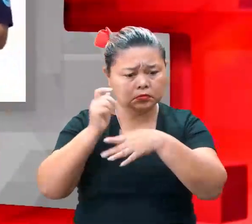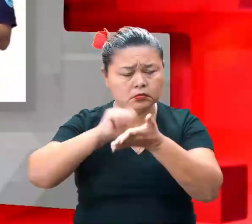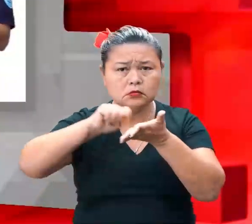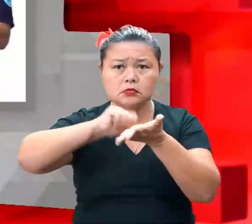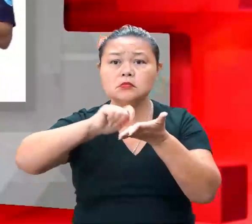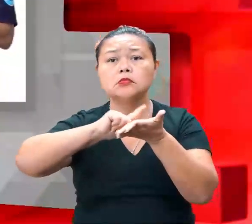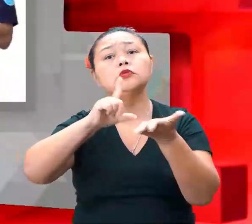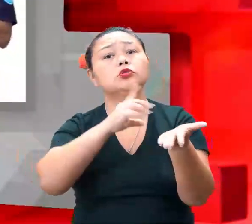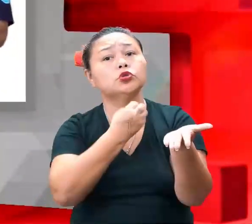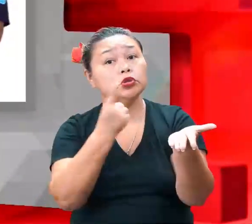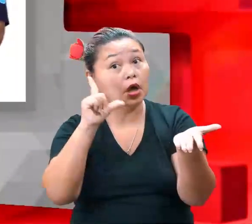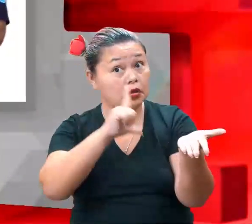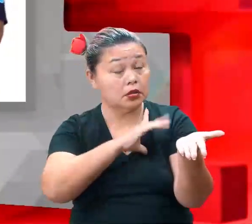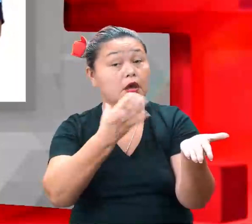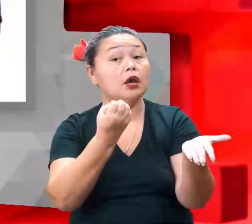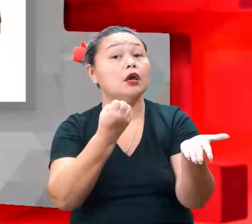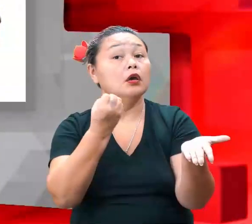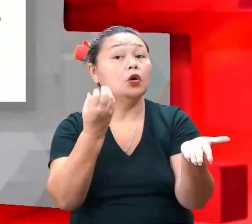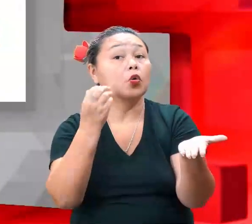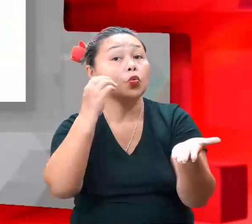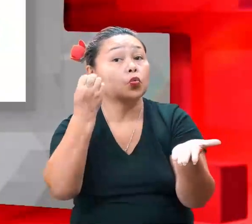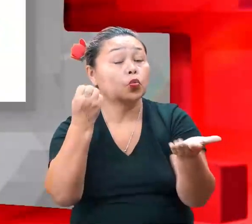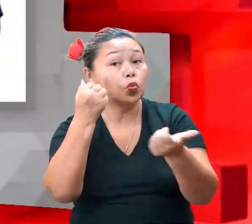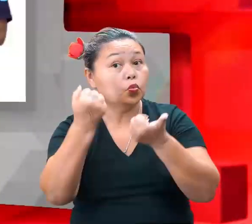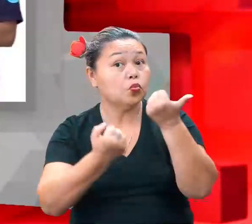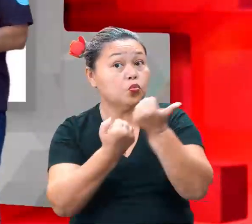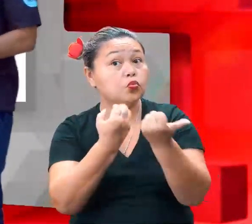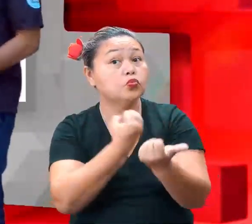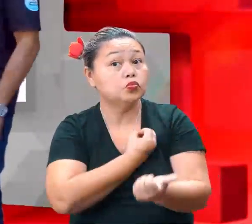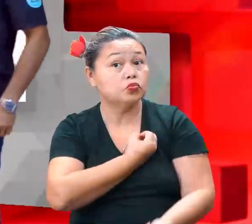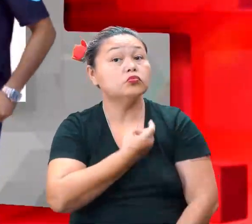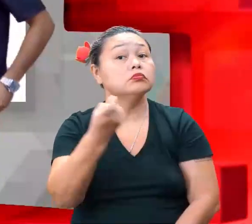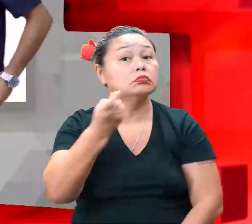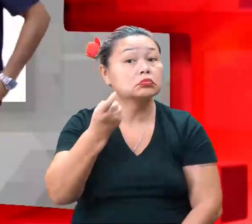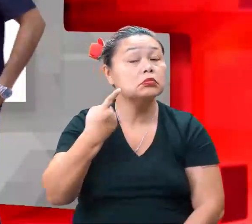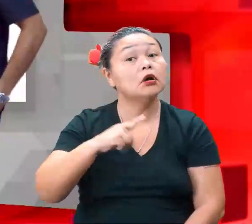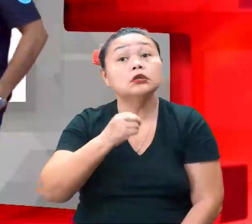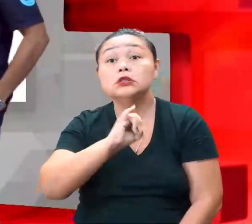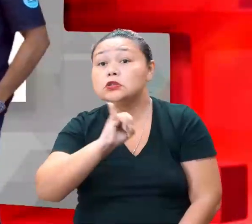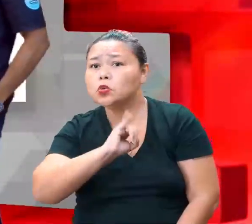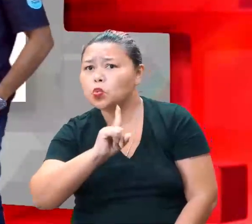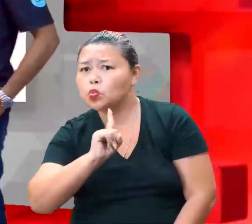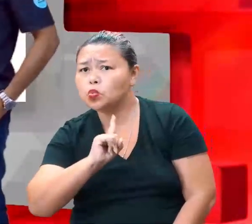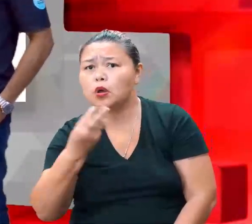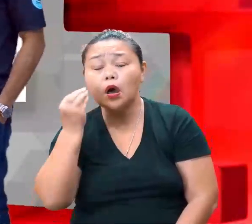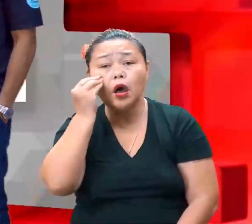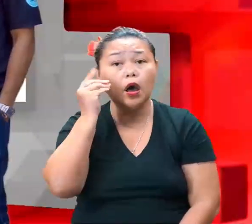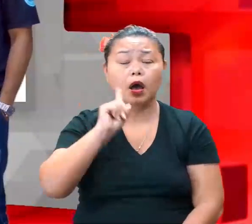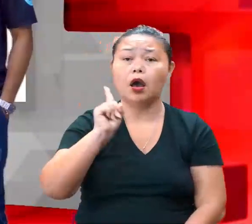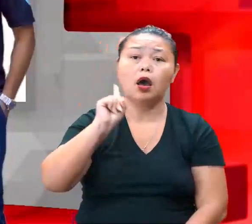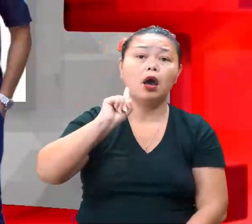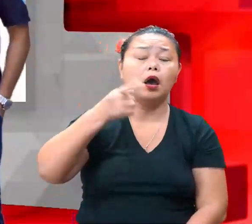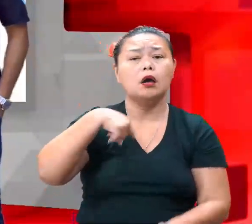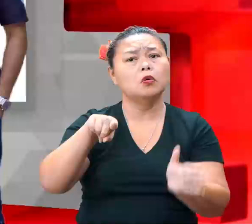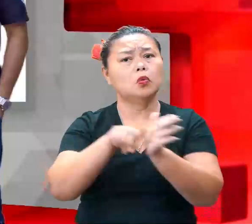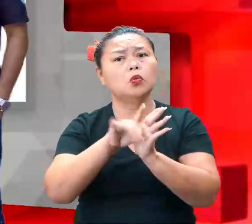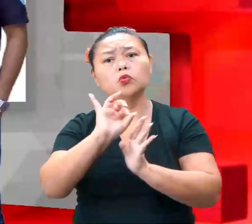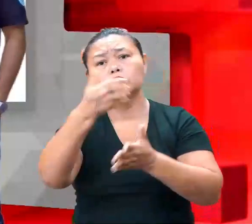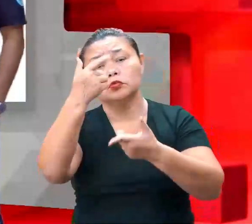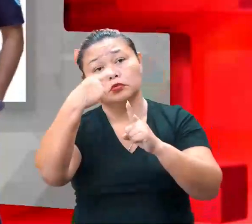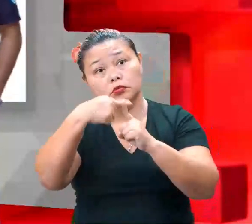X, outros não. Então, se não forem dados, você faz uma experiência aí, né? Ah, mas eu não gosto de mexer com valores negativos, vou colocar só